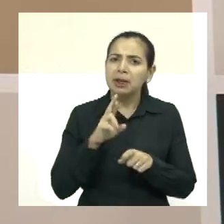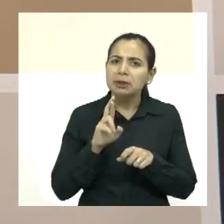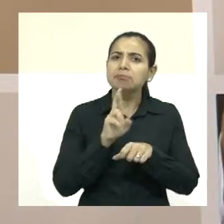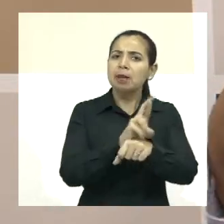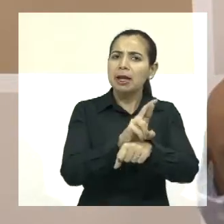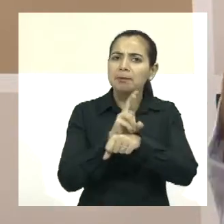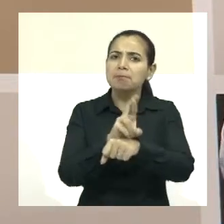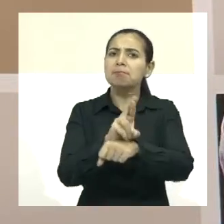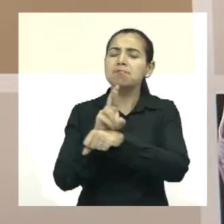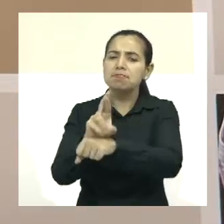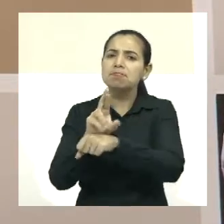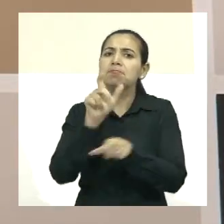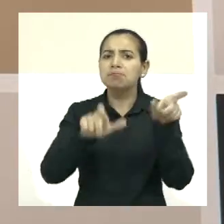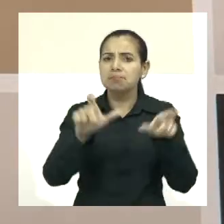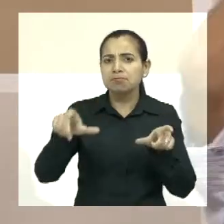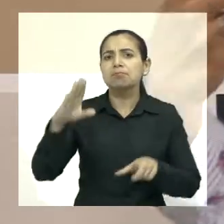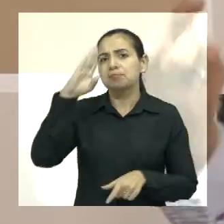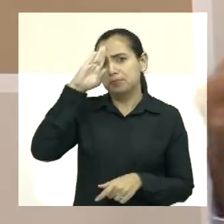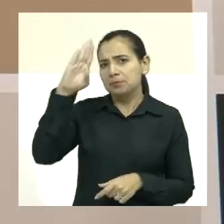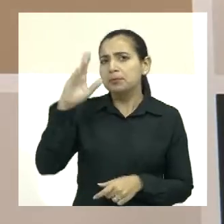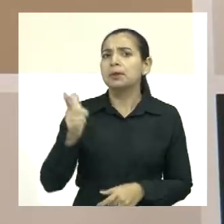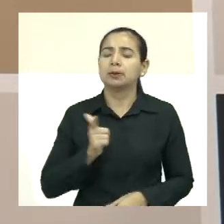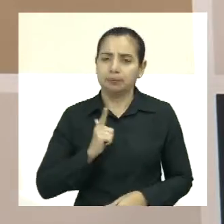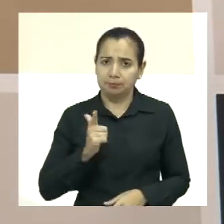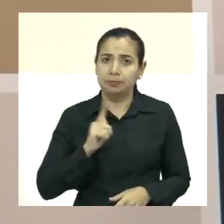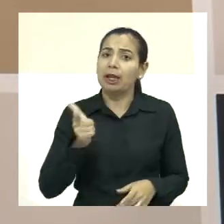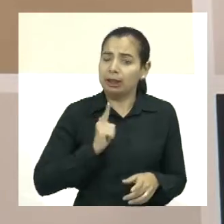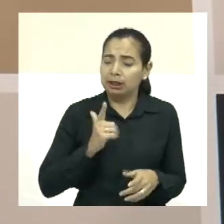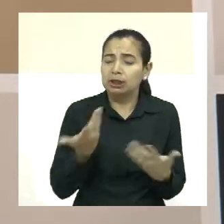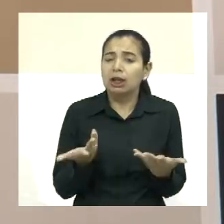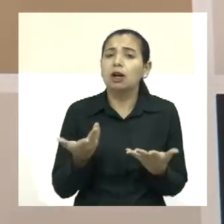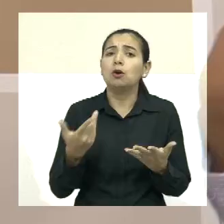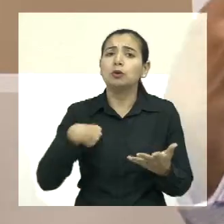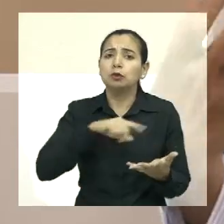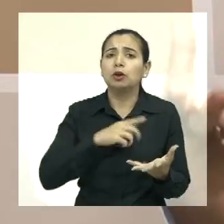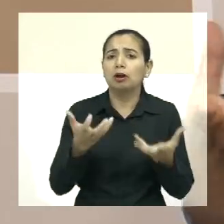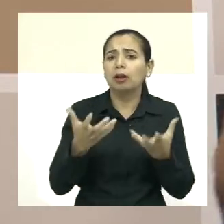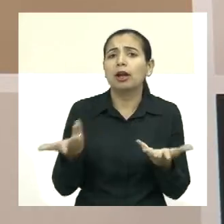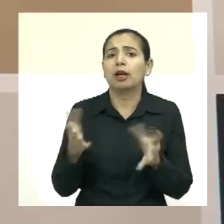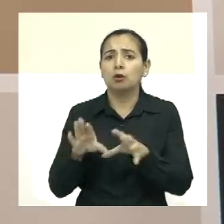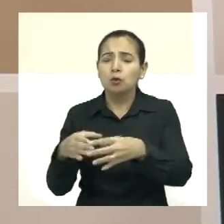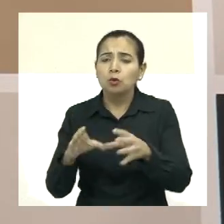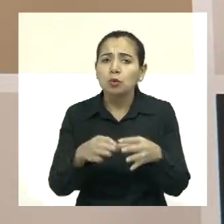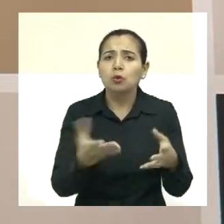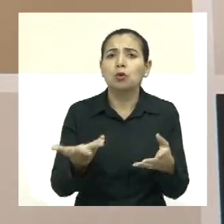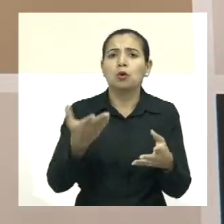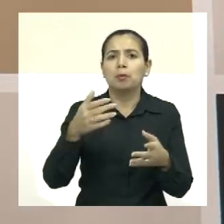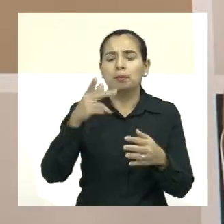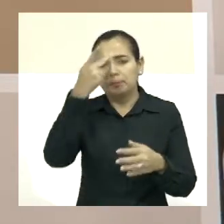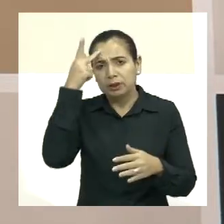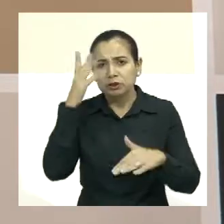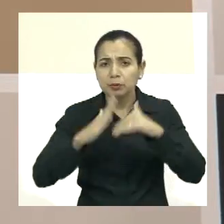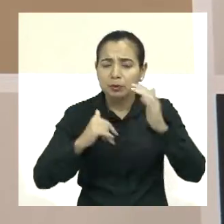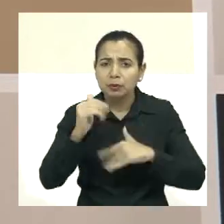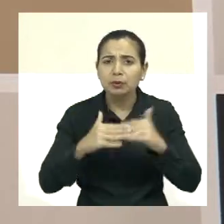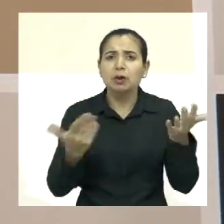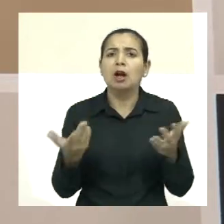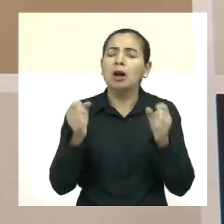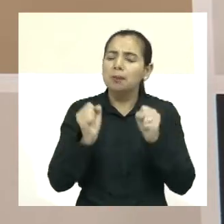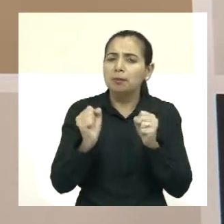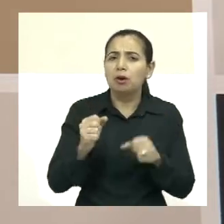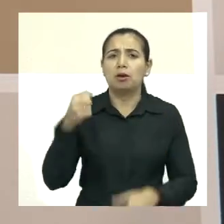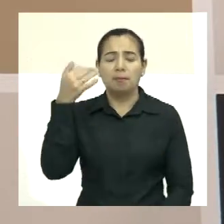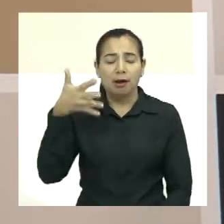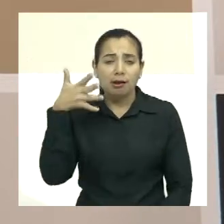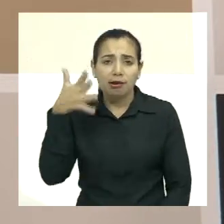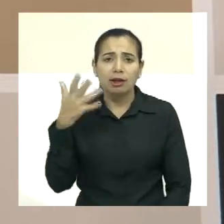semana, nós gostaríamos que esses grupos, essas entidades, esses profissionais possam, em forma de palestra, em forma